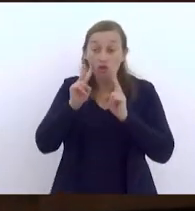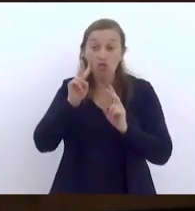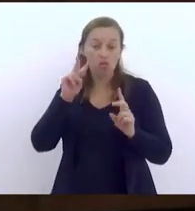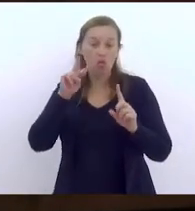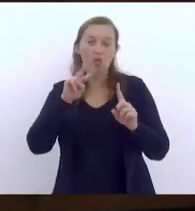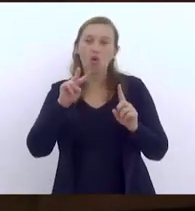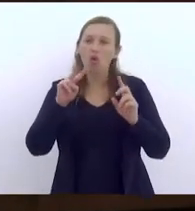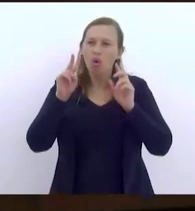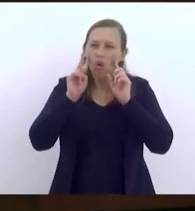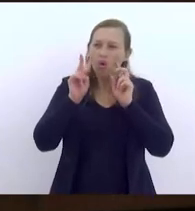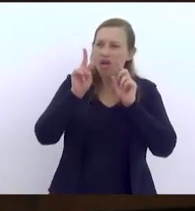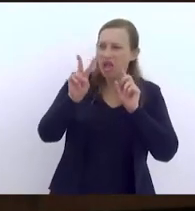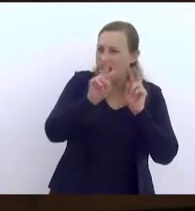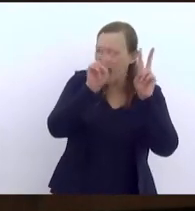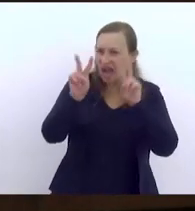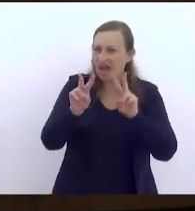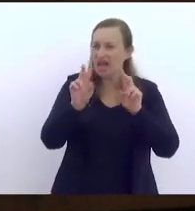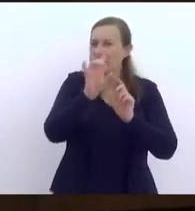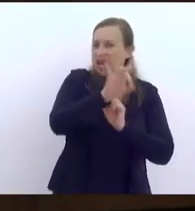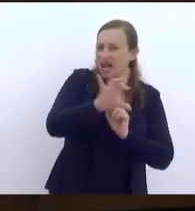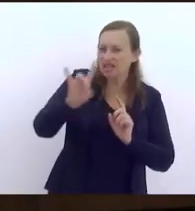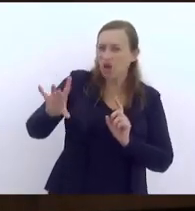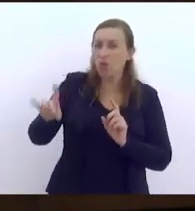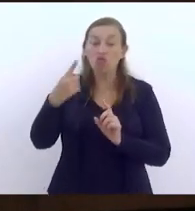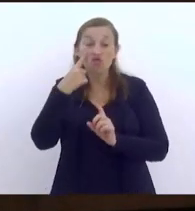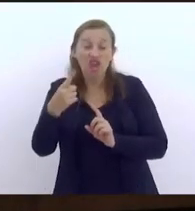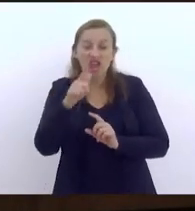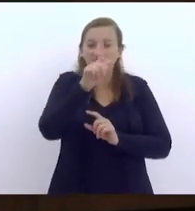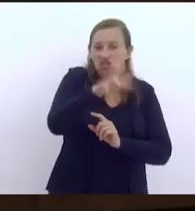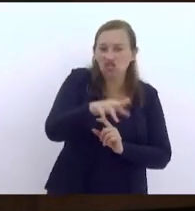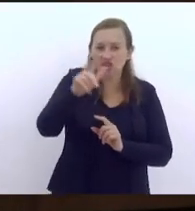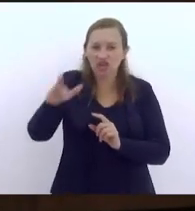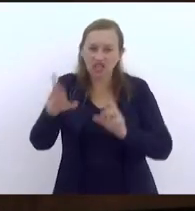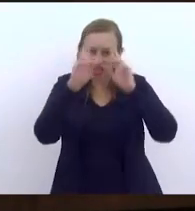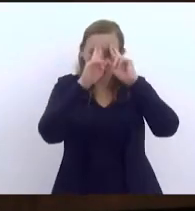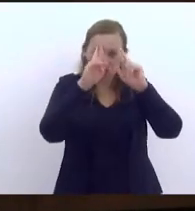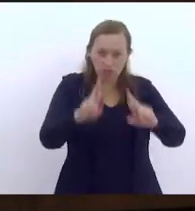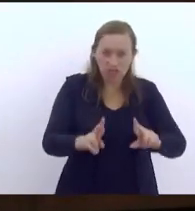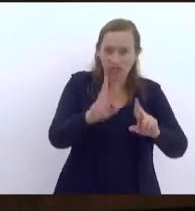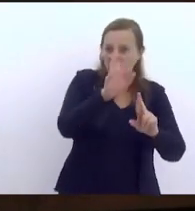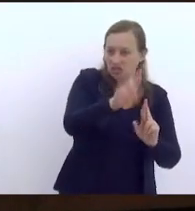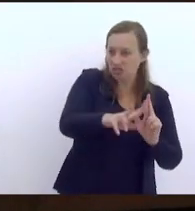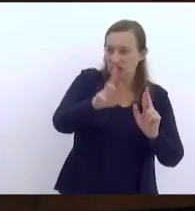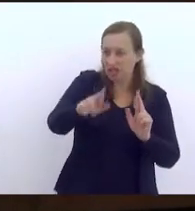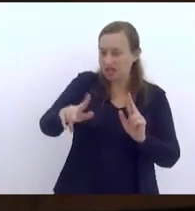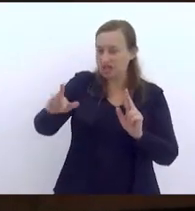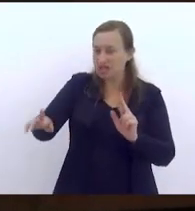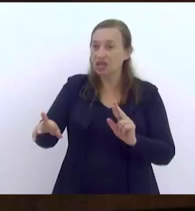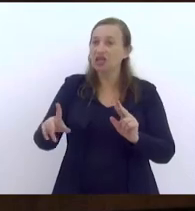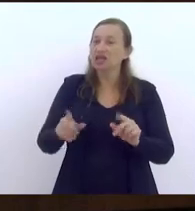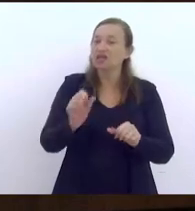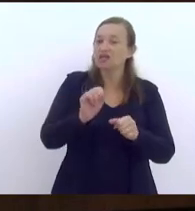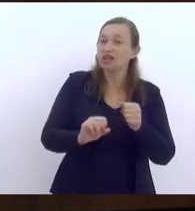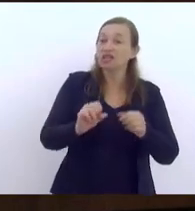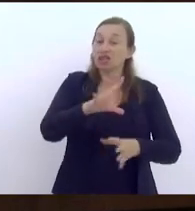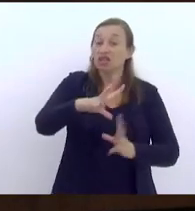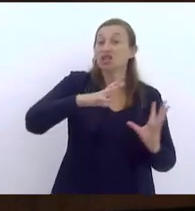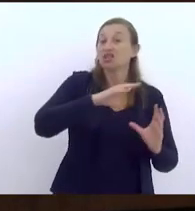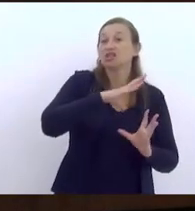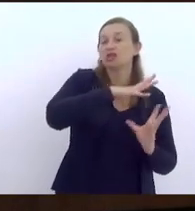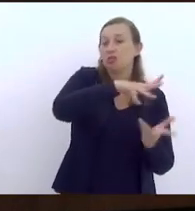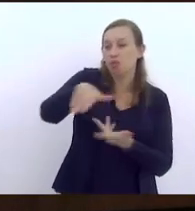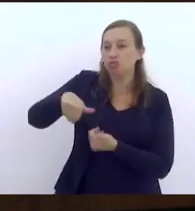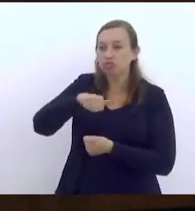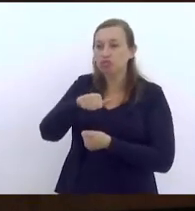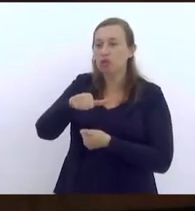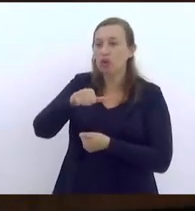para os outros, entendemos que temos diferenças e que, a partir desta diferença, é que nós vamos fazer deste mundo um mundo